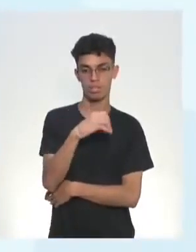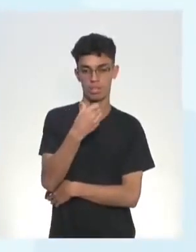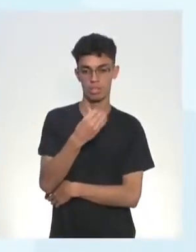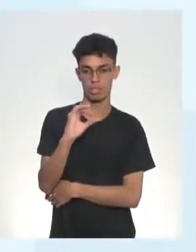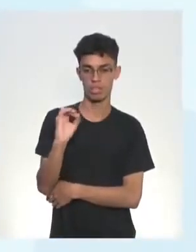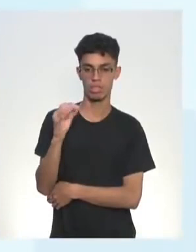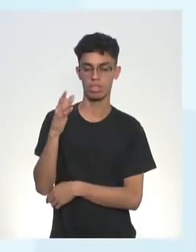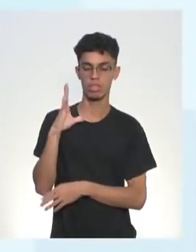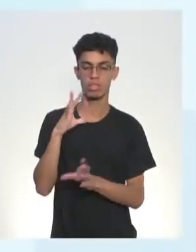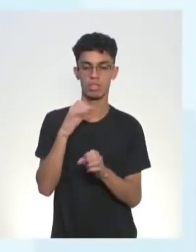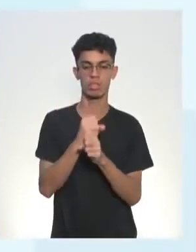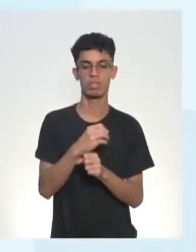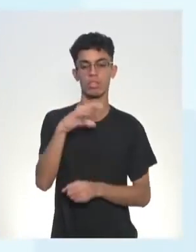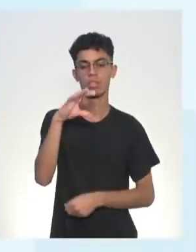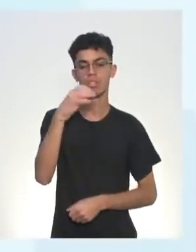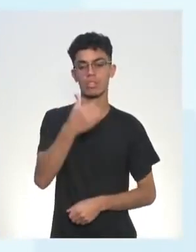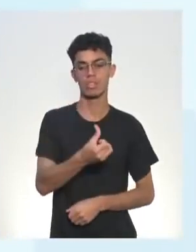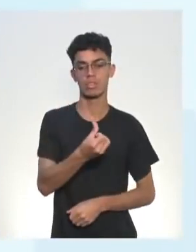dar